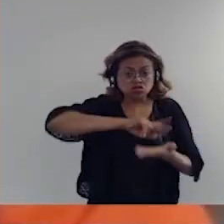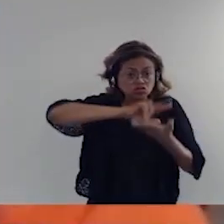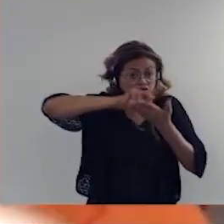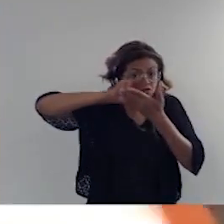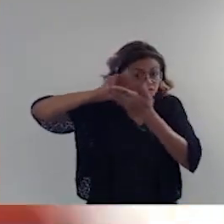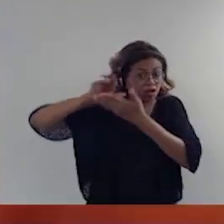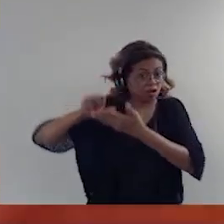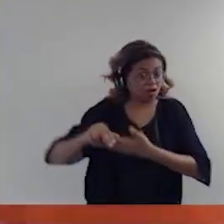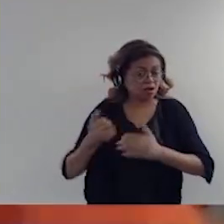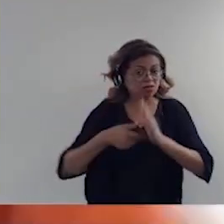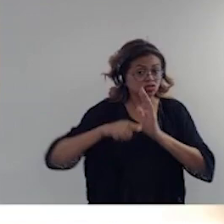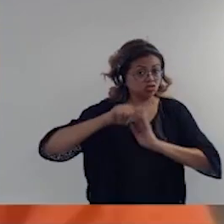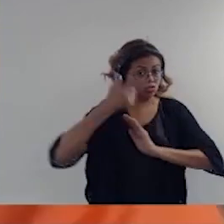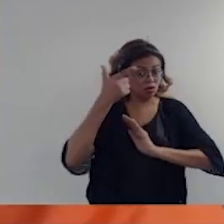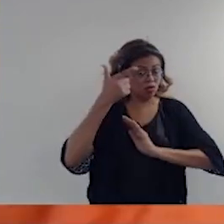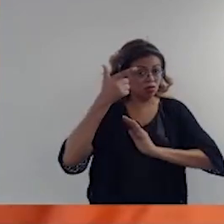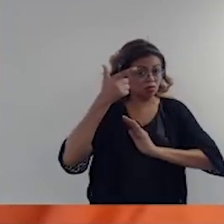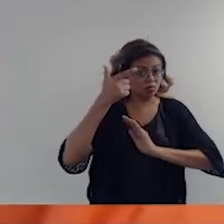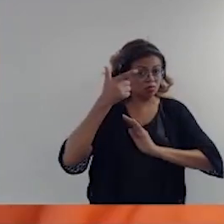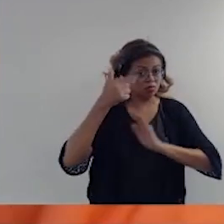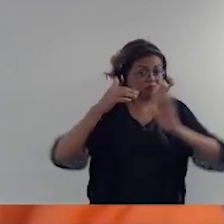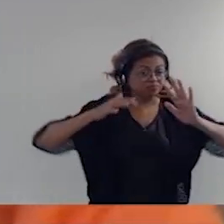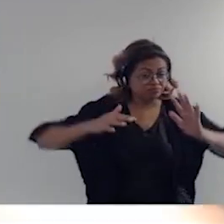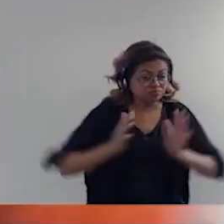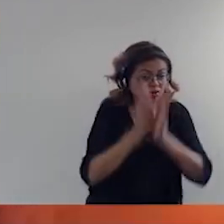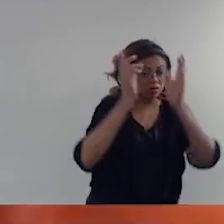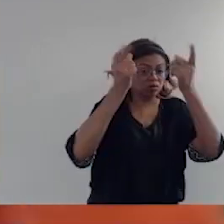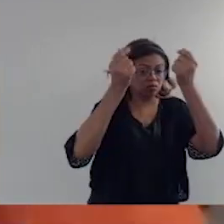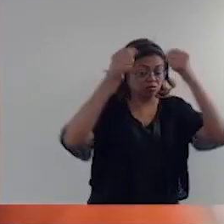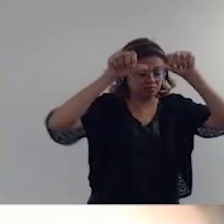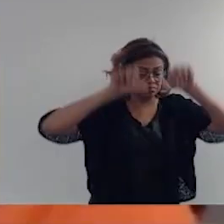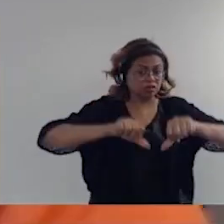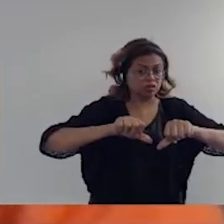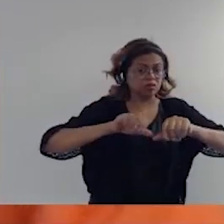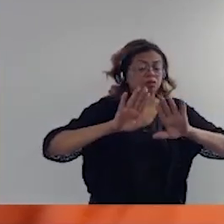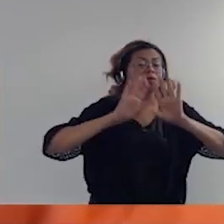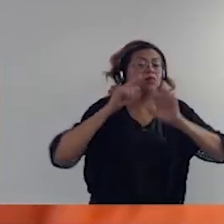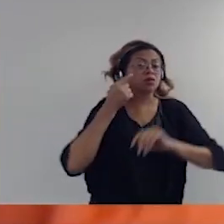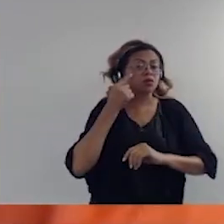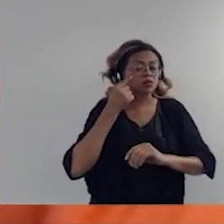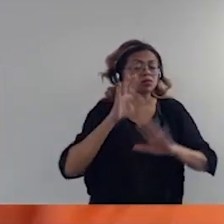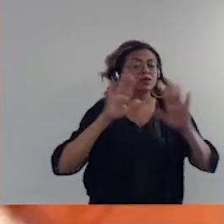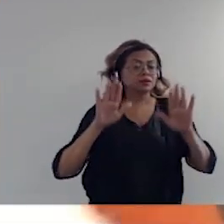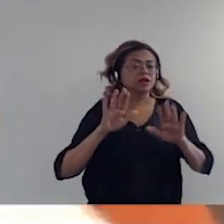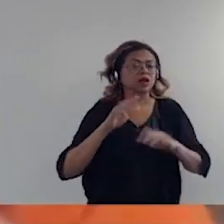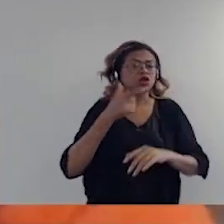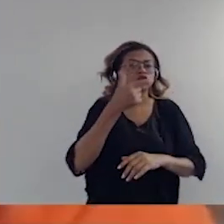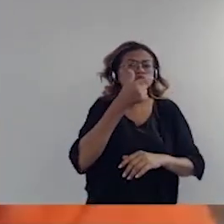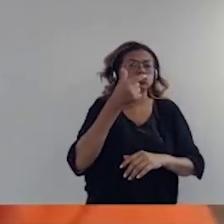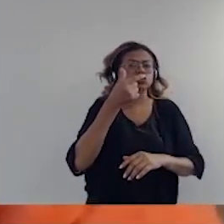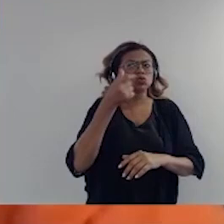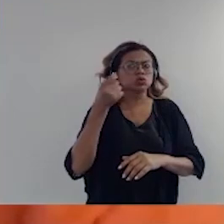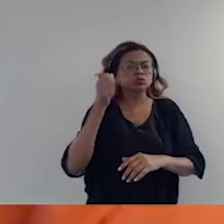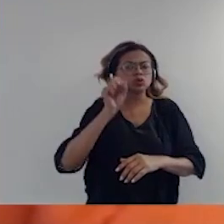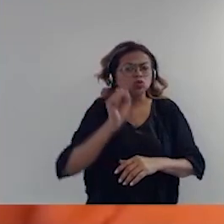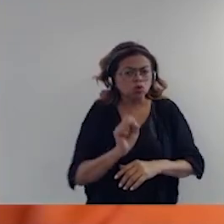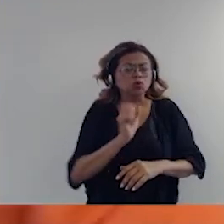colapsos econômicos de outrora, né? Da crise de